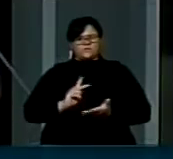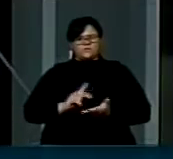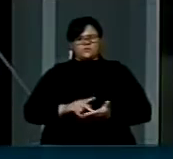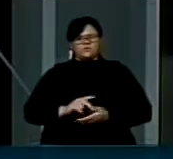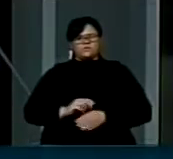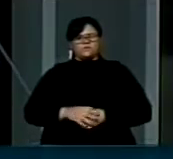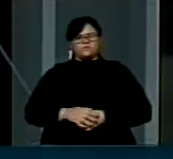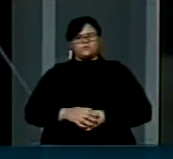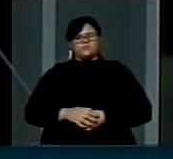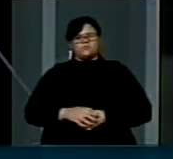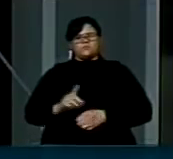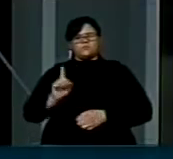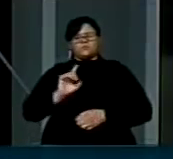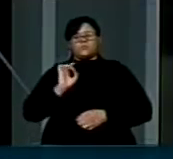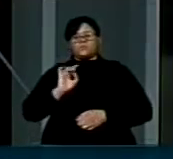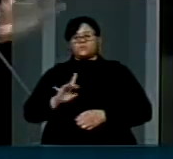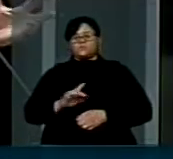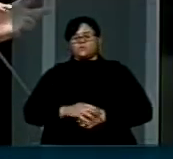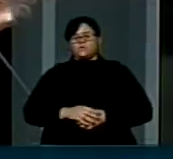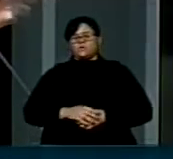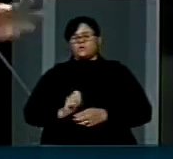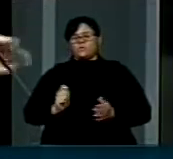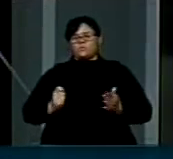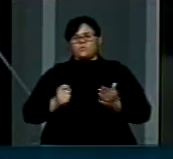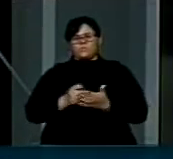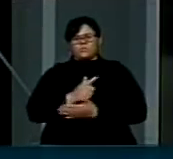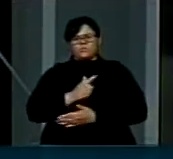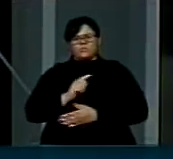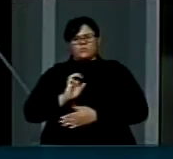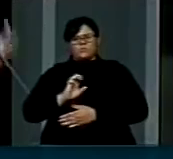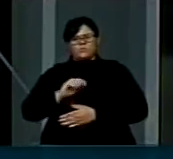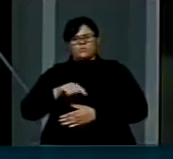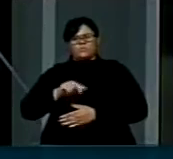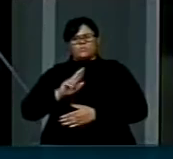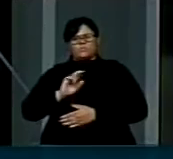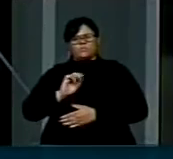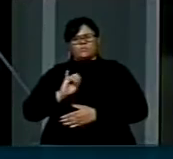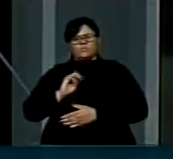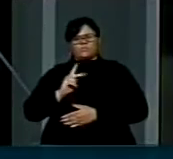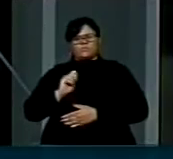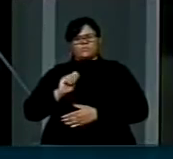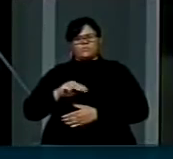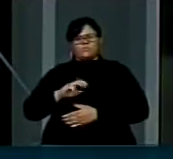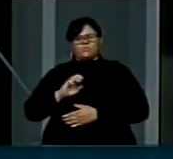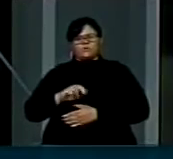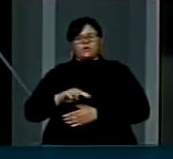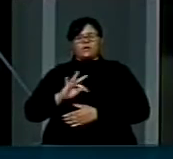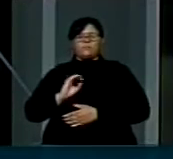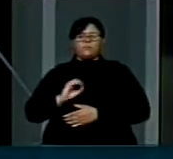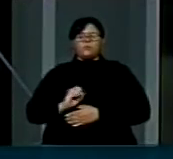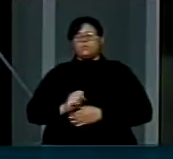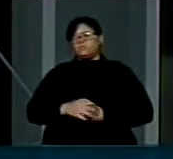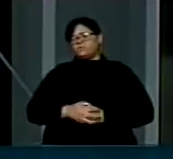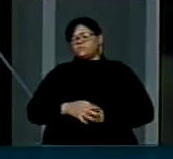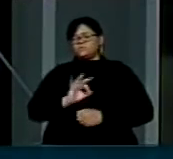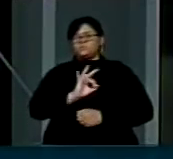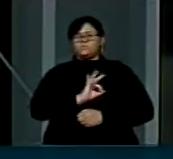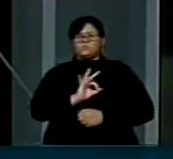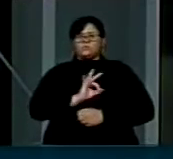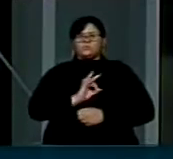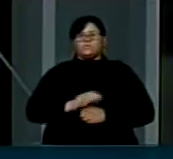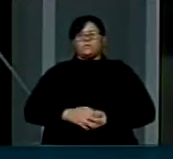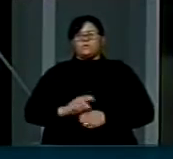a termos, e não apenas na compra de equipamento, no aparelhamento das polícias, não